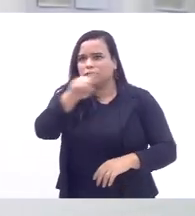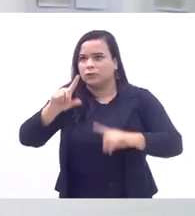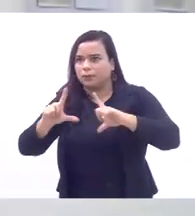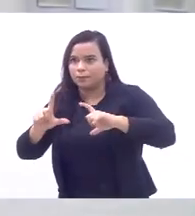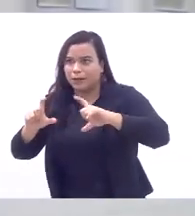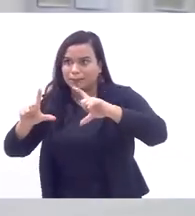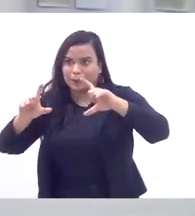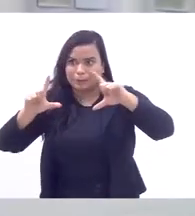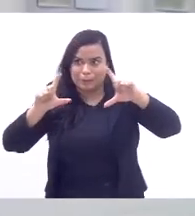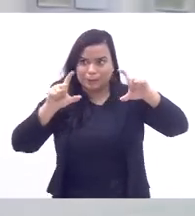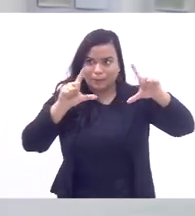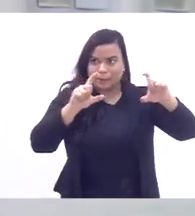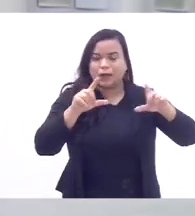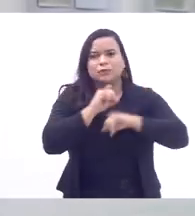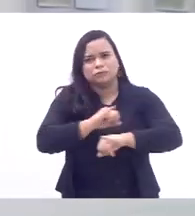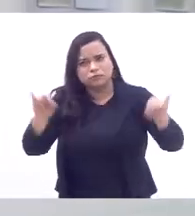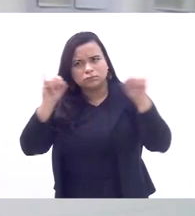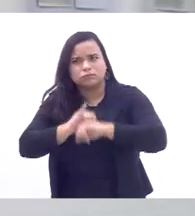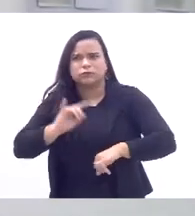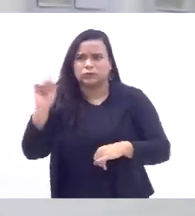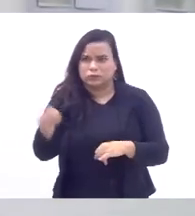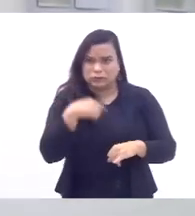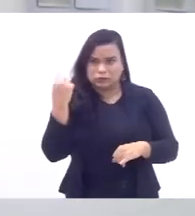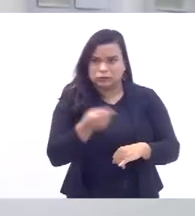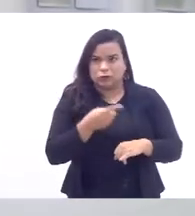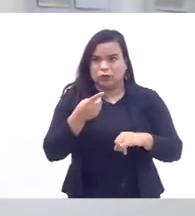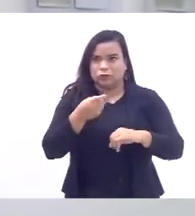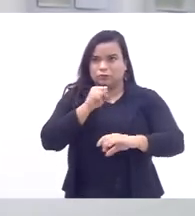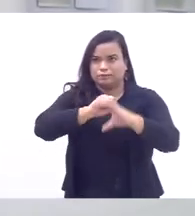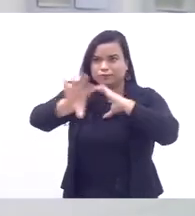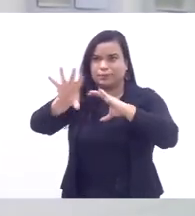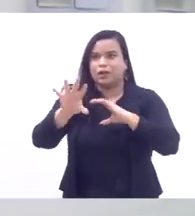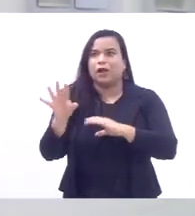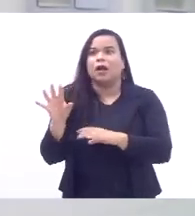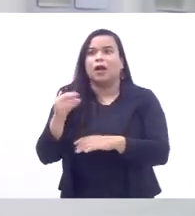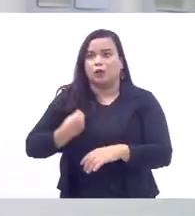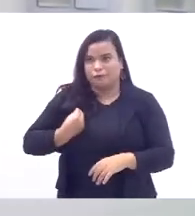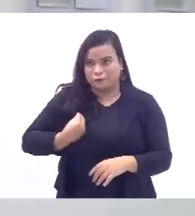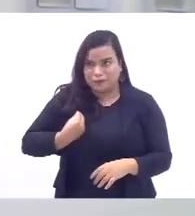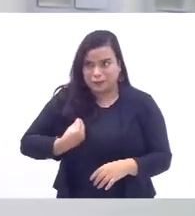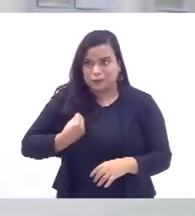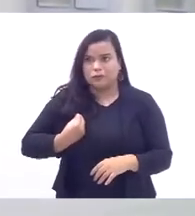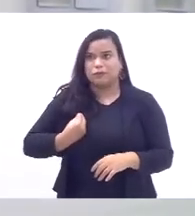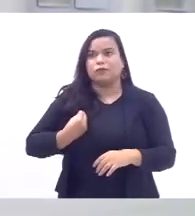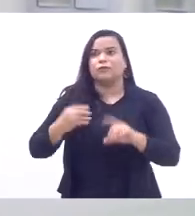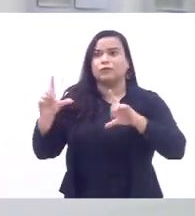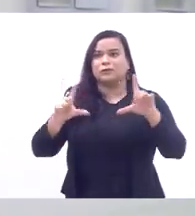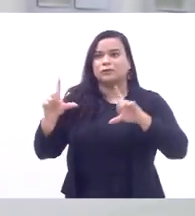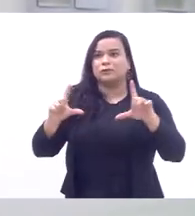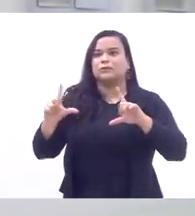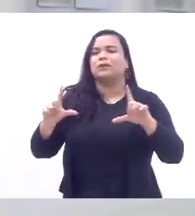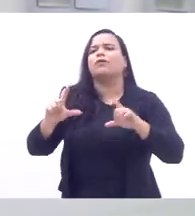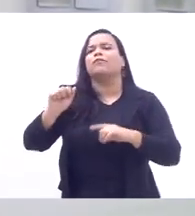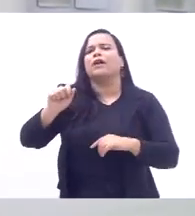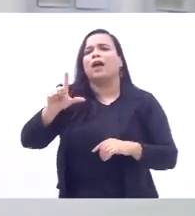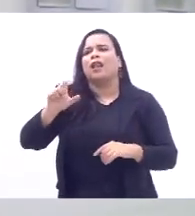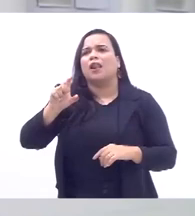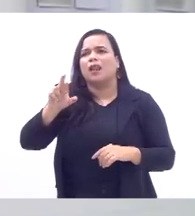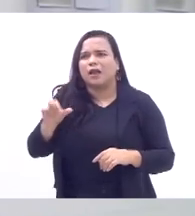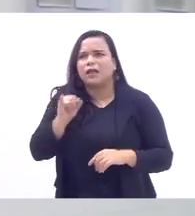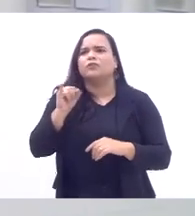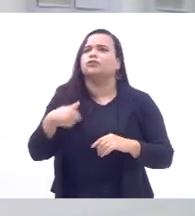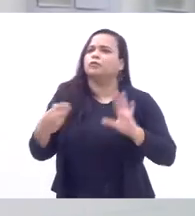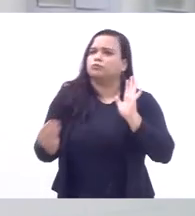fotografem, divulguem. A gente vai estar sendo transmitido ao vivo na TV Alerj, vamos pegar esse link, eu vou colocar no nosso grupo de